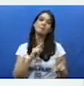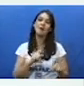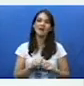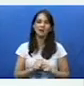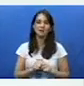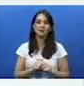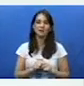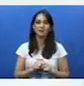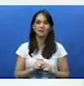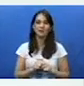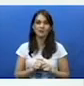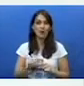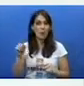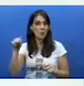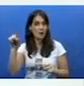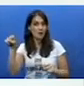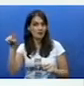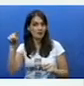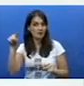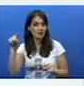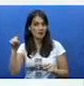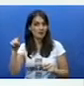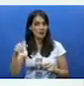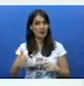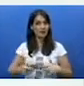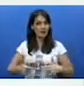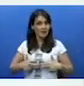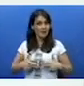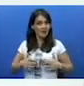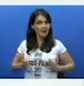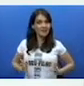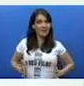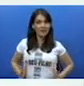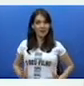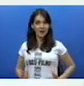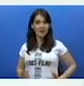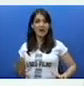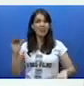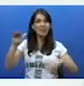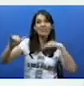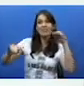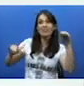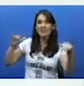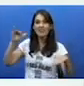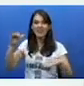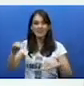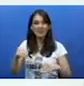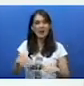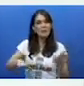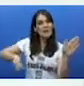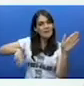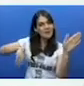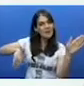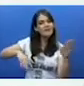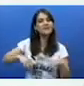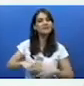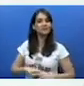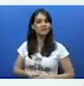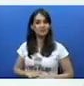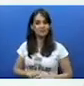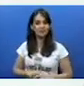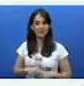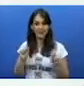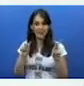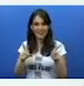virar maiô, que é aquela roupa que a gente usa para ir à praia, para ir à piscina,